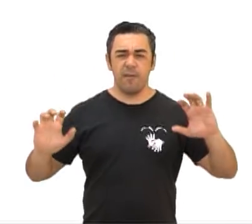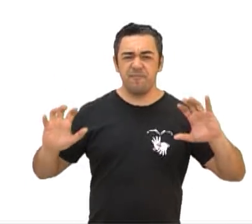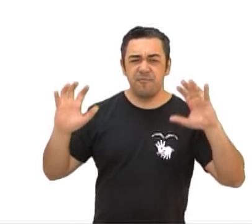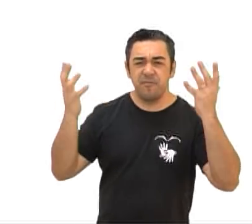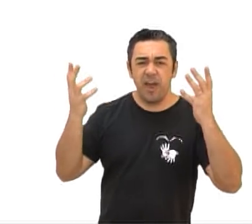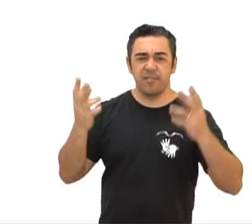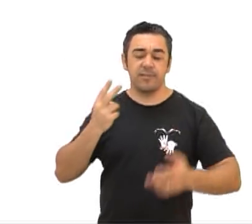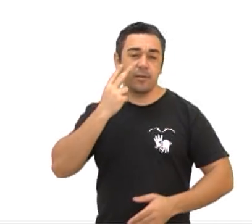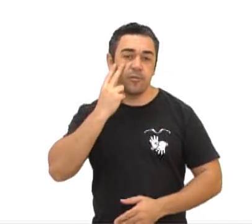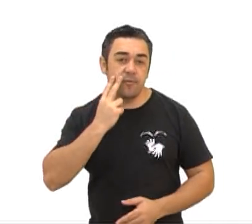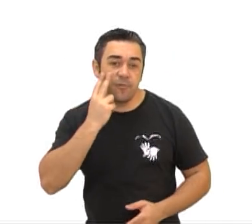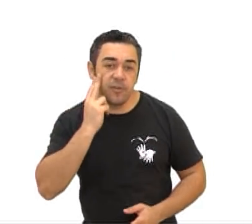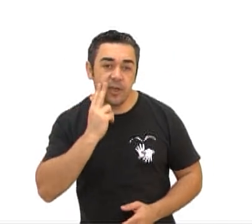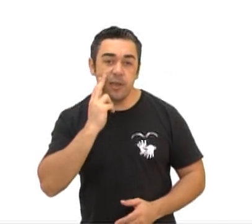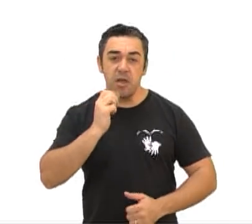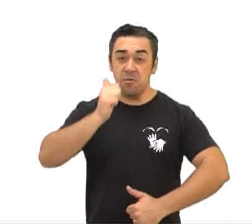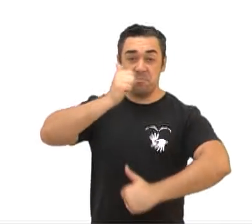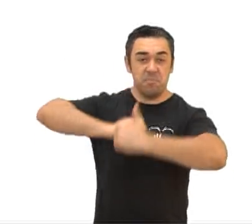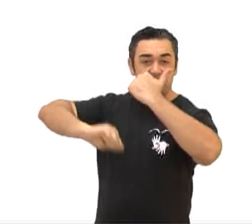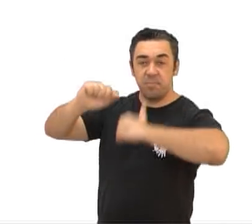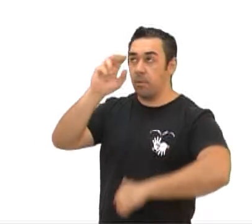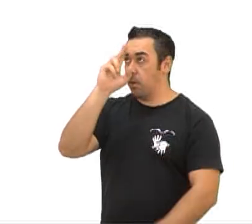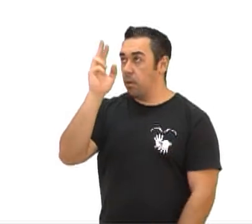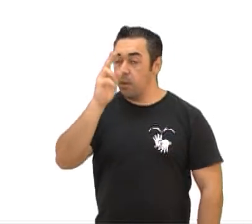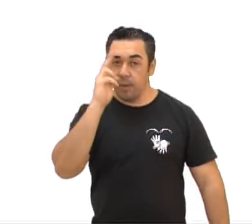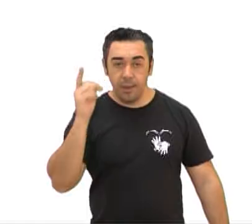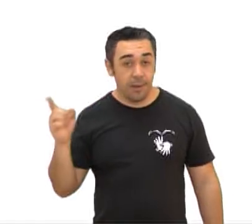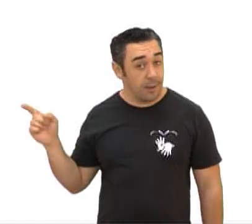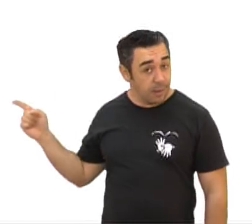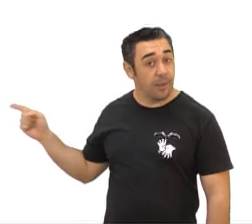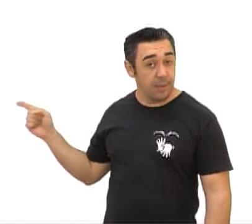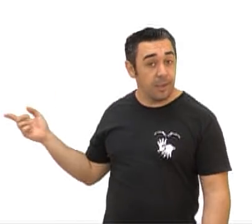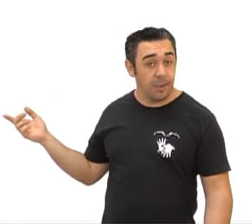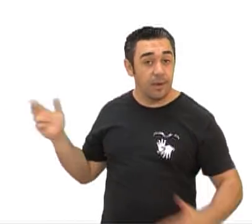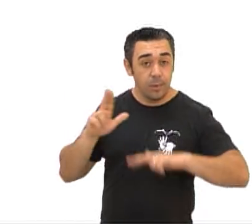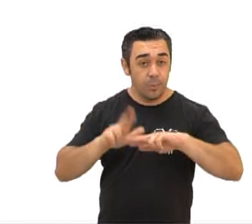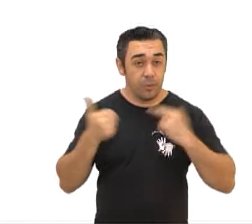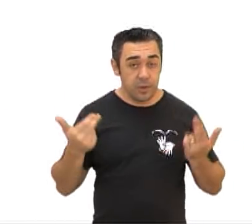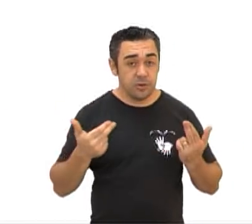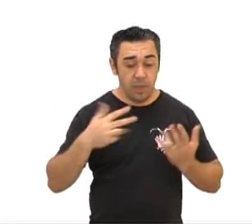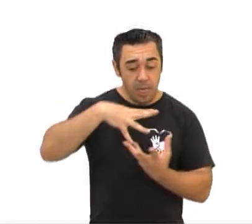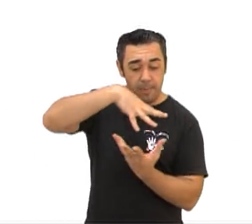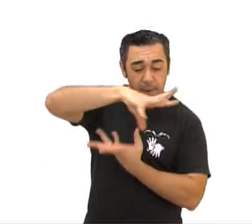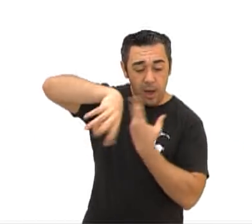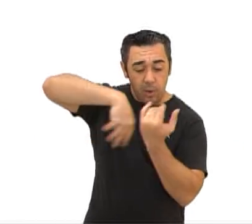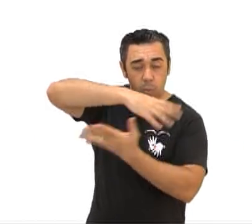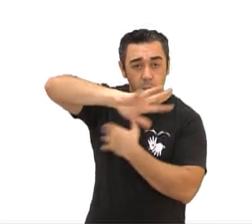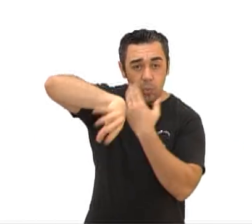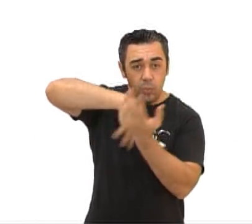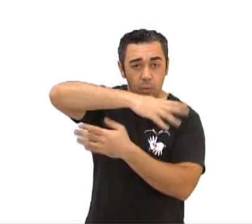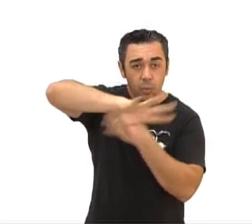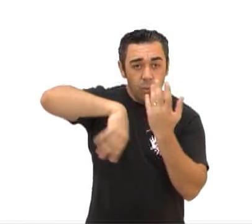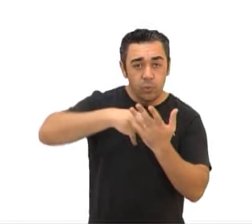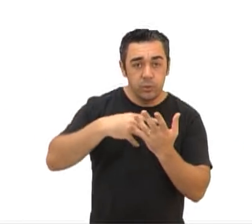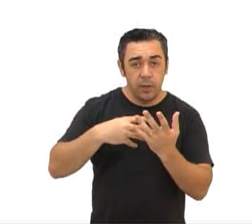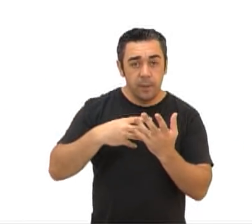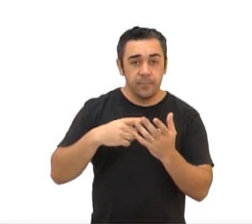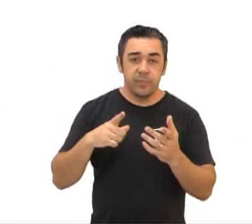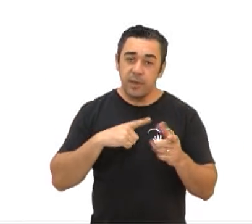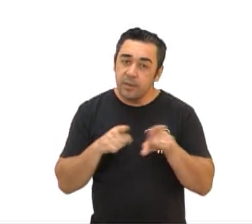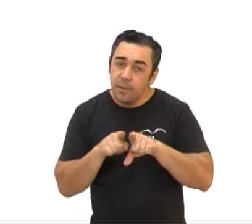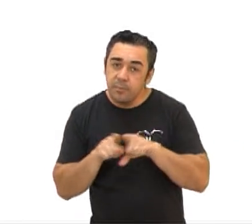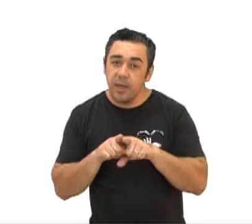do vinho, da embriaguez, né? Portanto, a desordem, a emoção, a